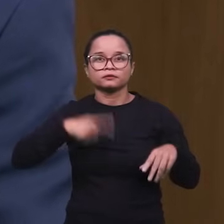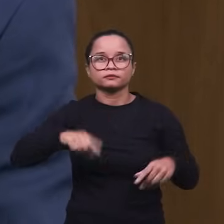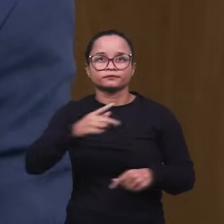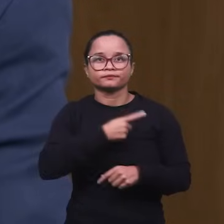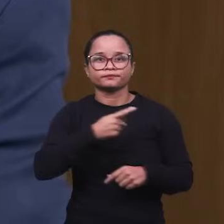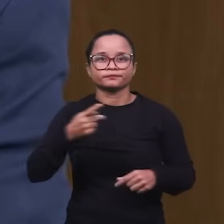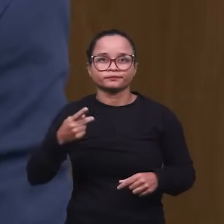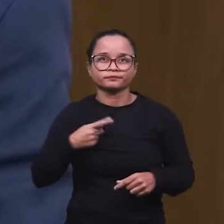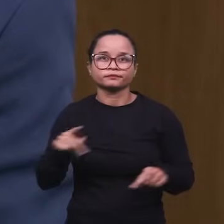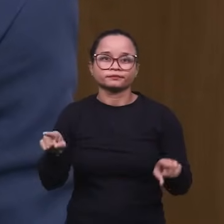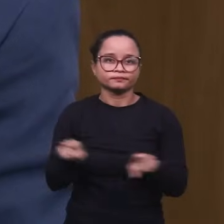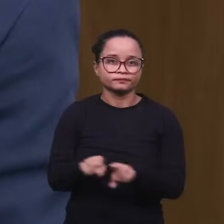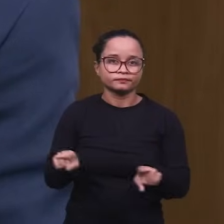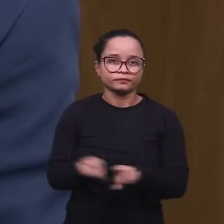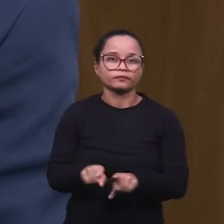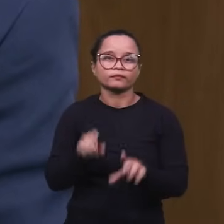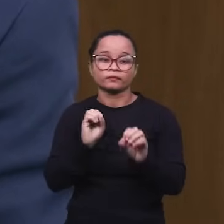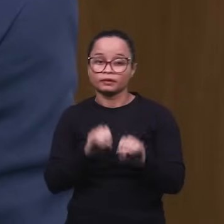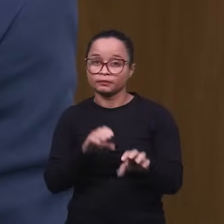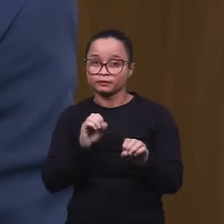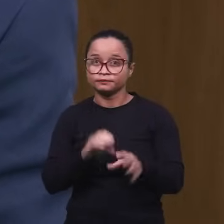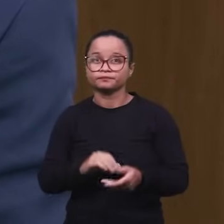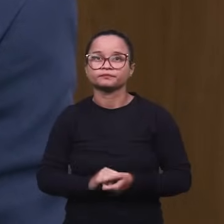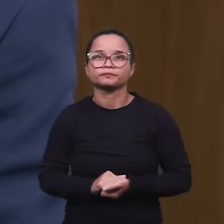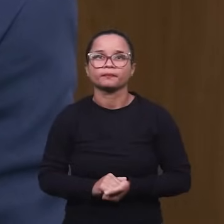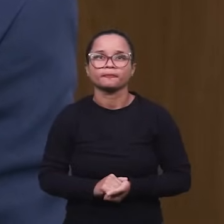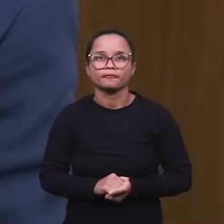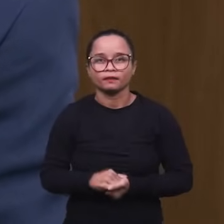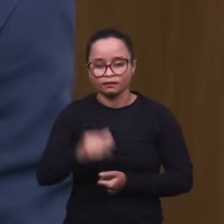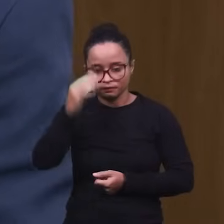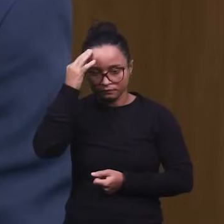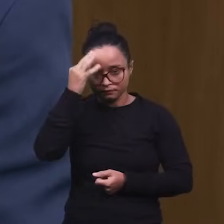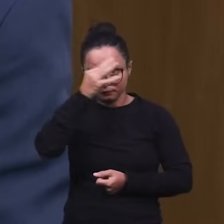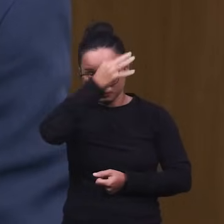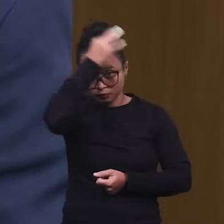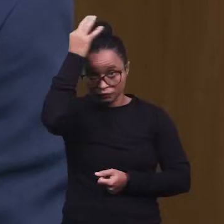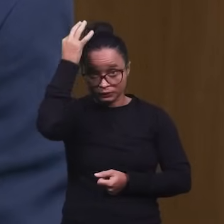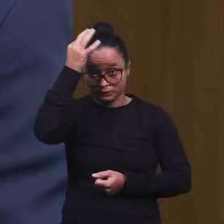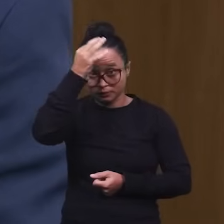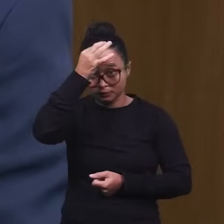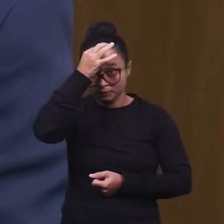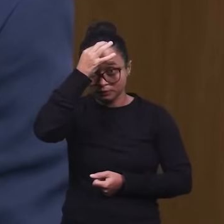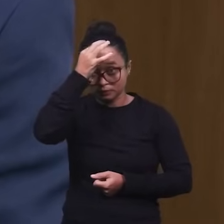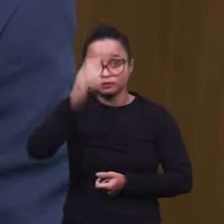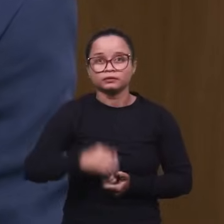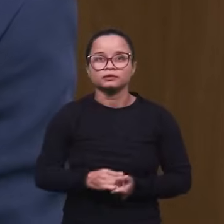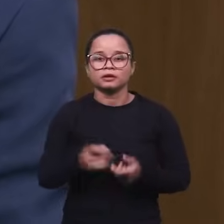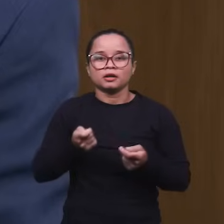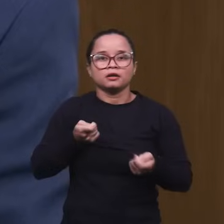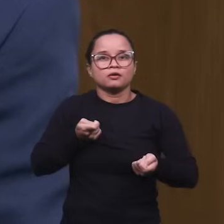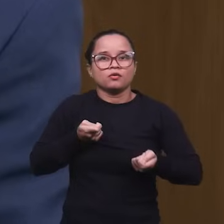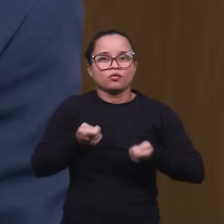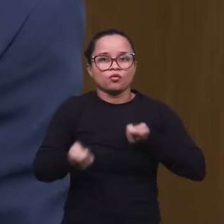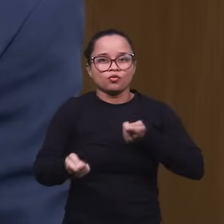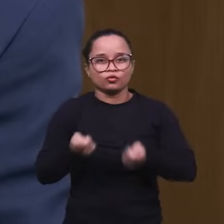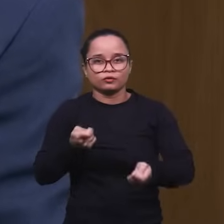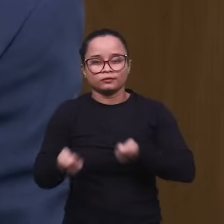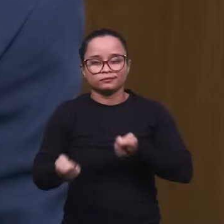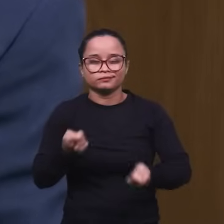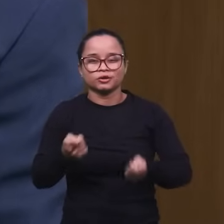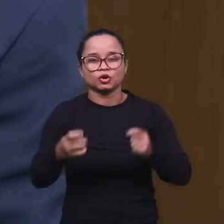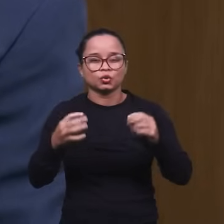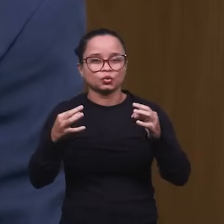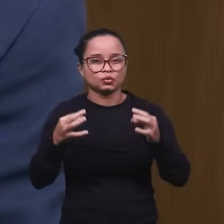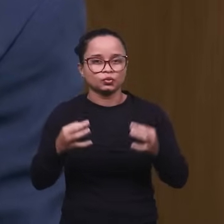como pastor, também ensina, é que o espiritual governa, né? Governa